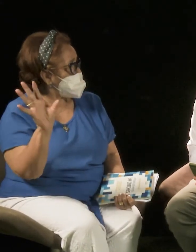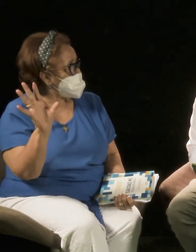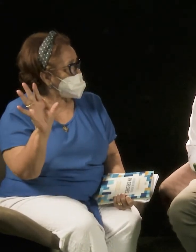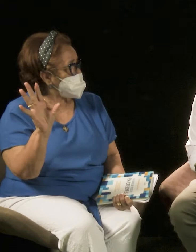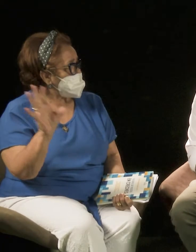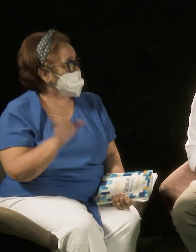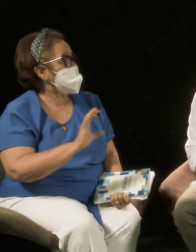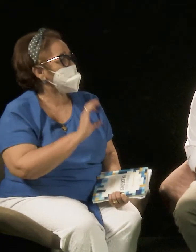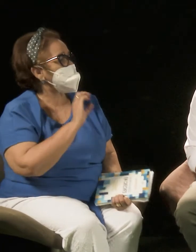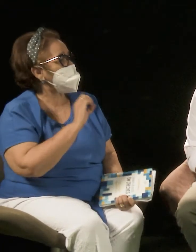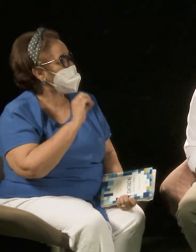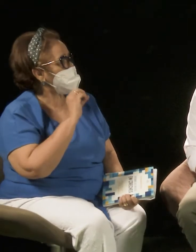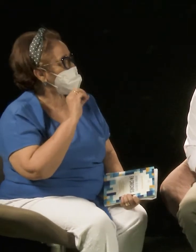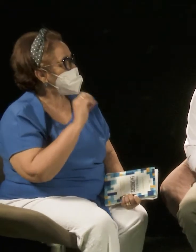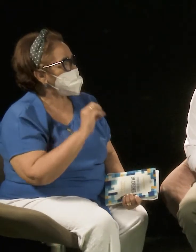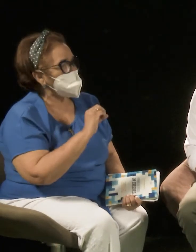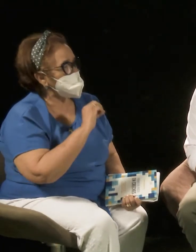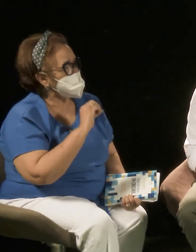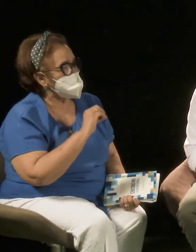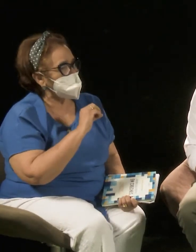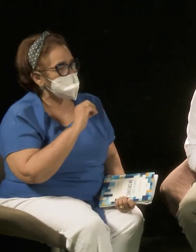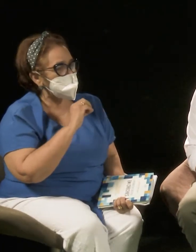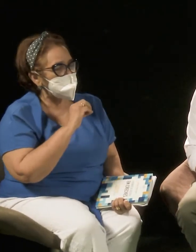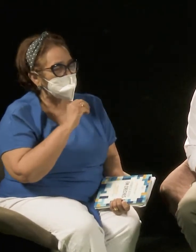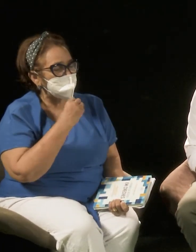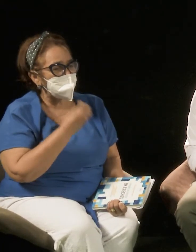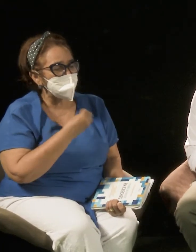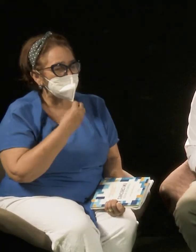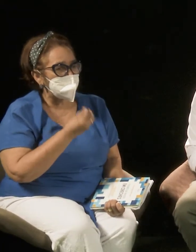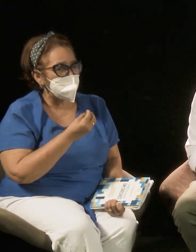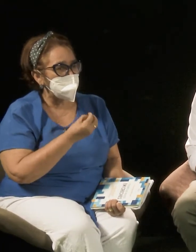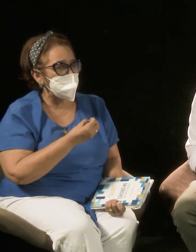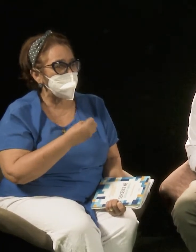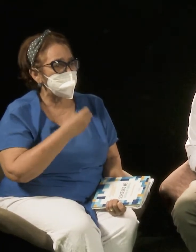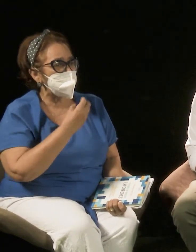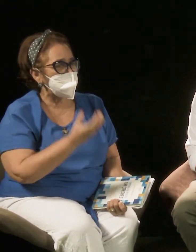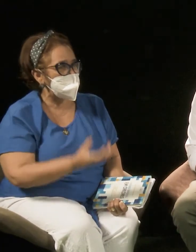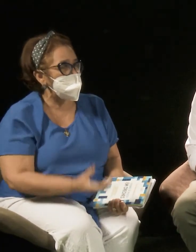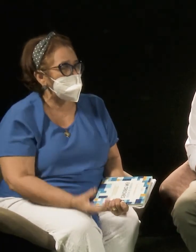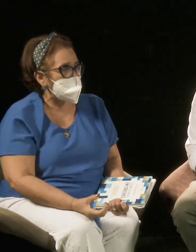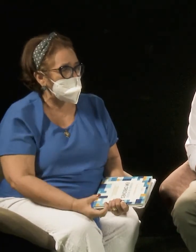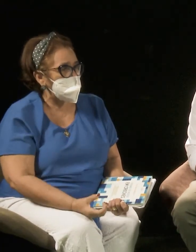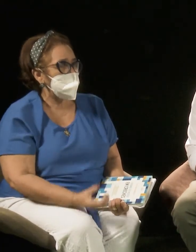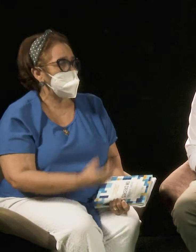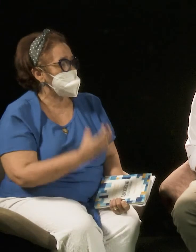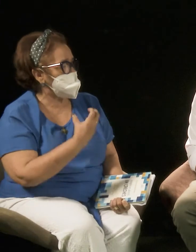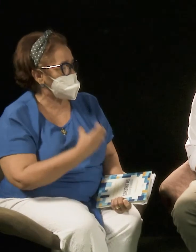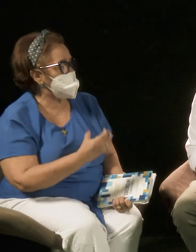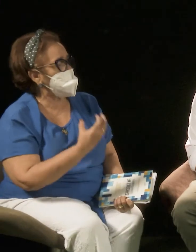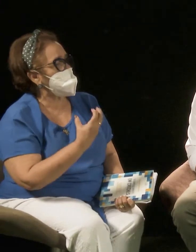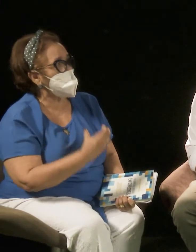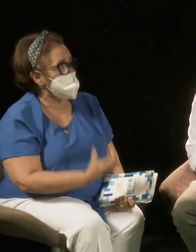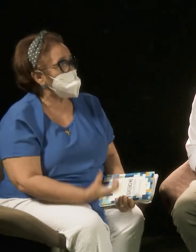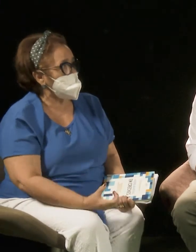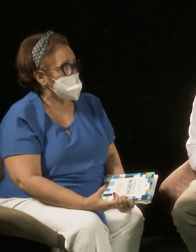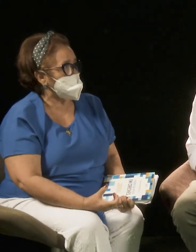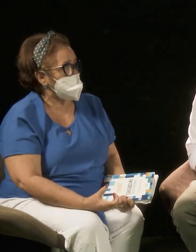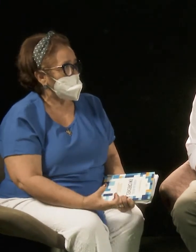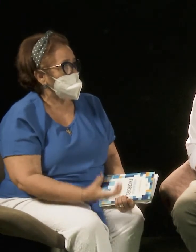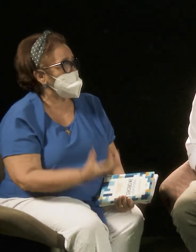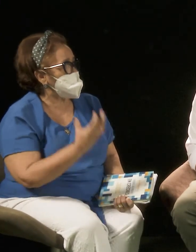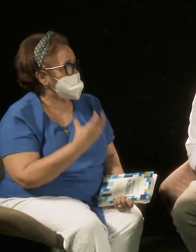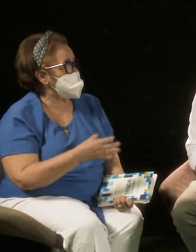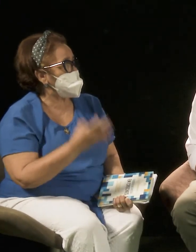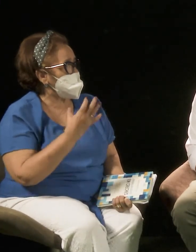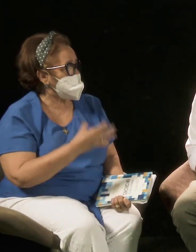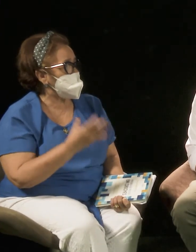foi para balada. Mas outro problema que foi assim, a gente até percebeu que o professor não queria falar e a gente pediu que ele desenhasse.